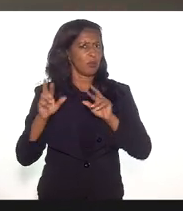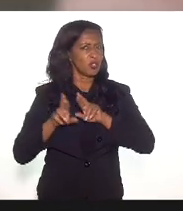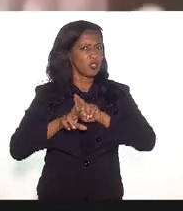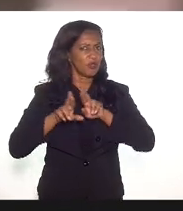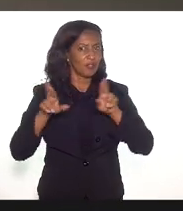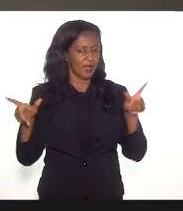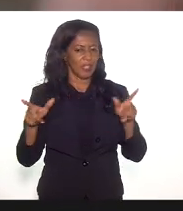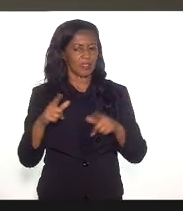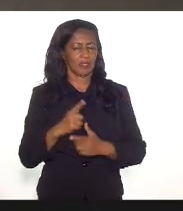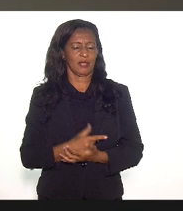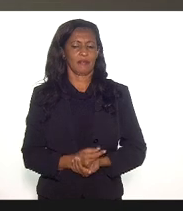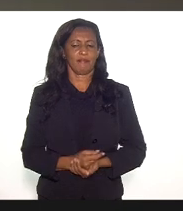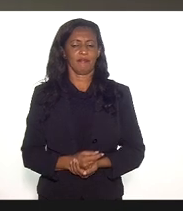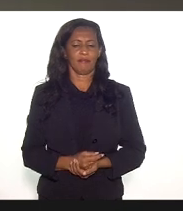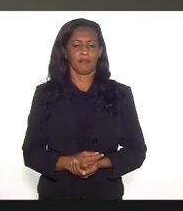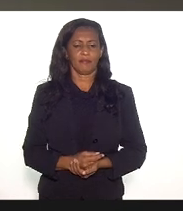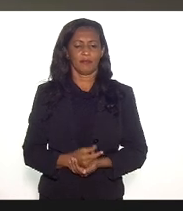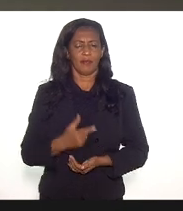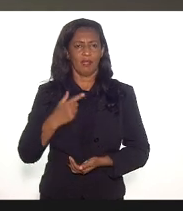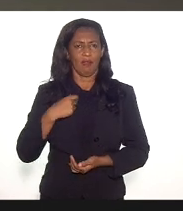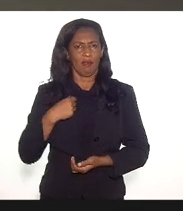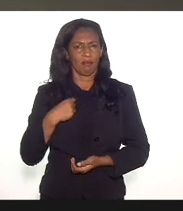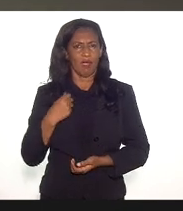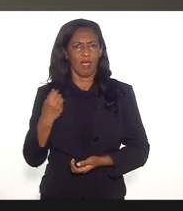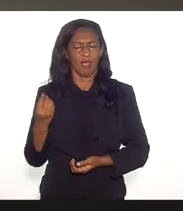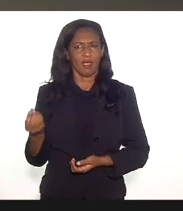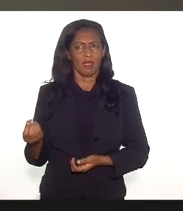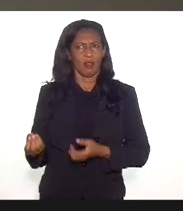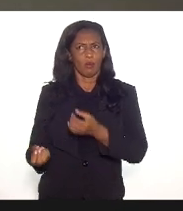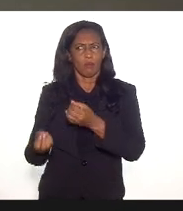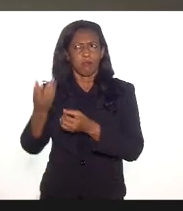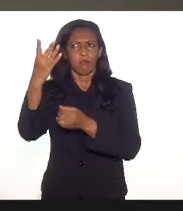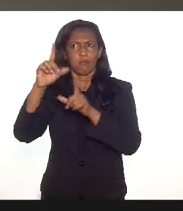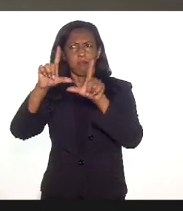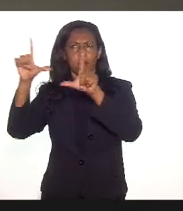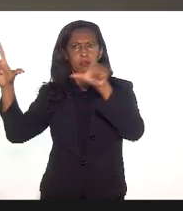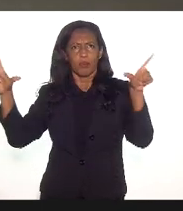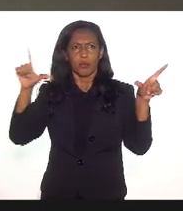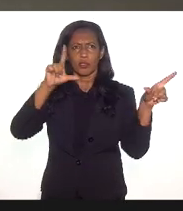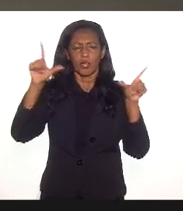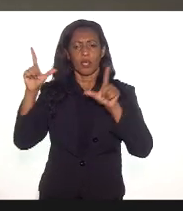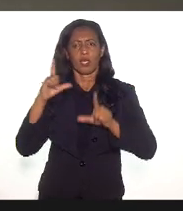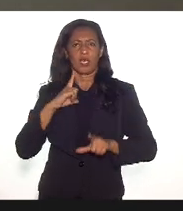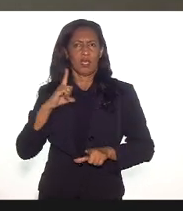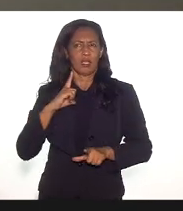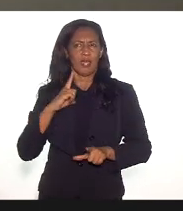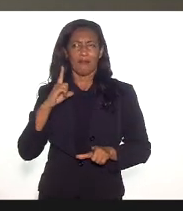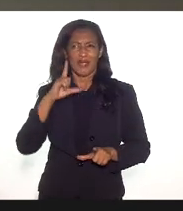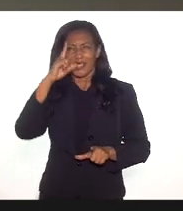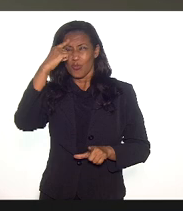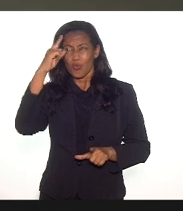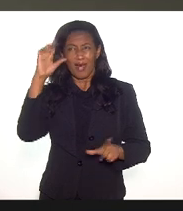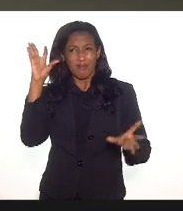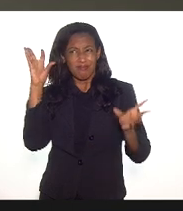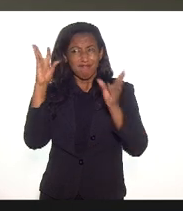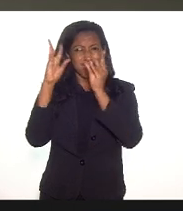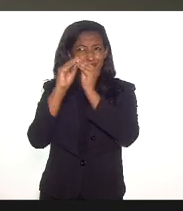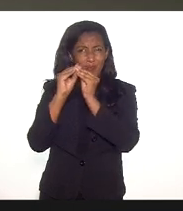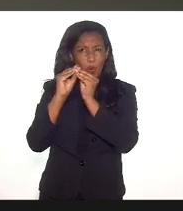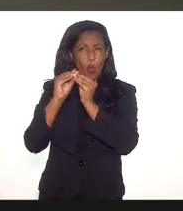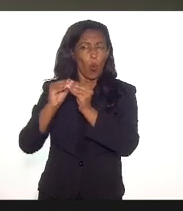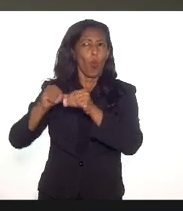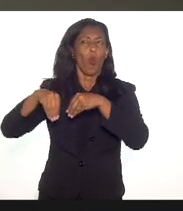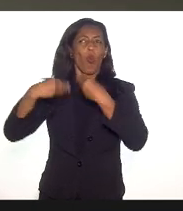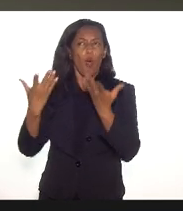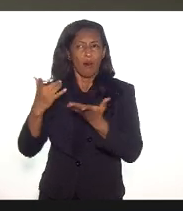tem projeções que estão sendo feitas, mas ao certo a gente ainda não tem a dimensão exata de qual é o montante